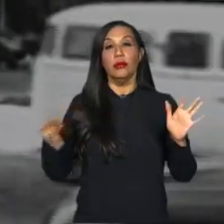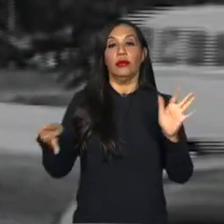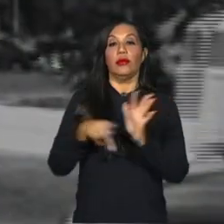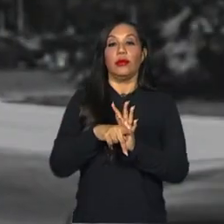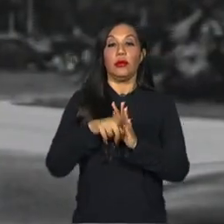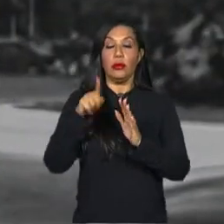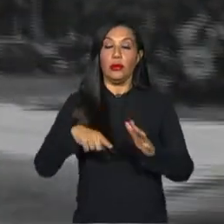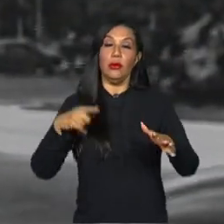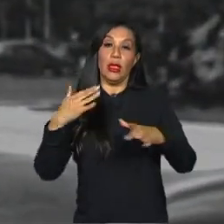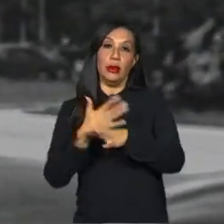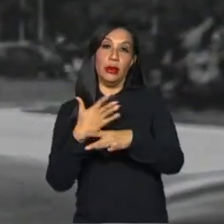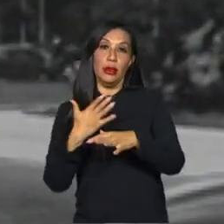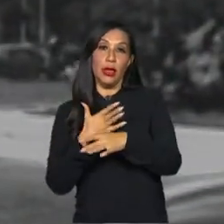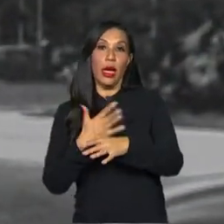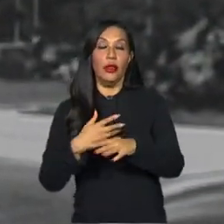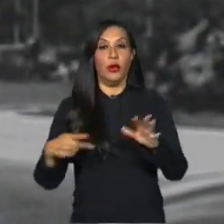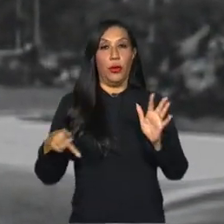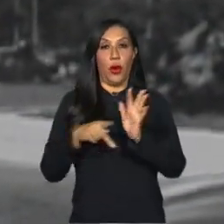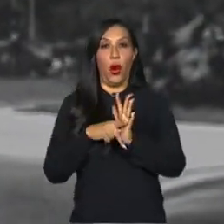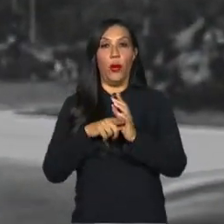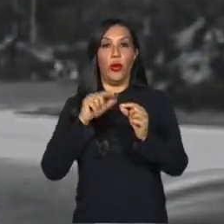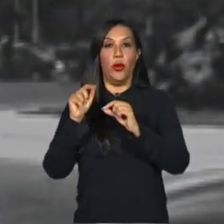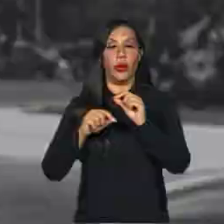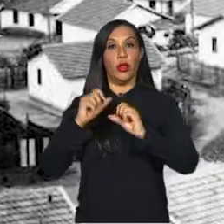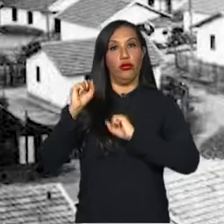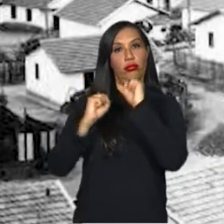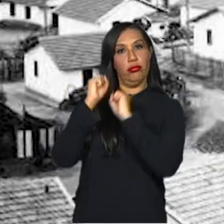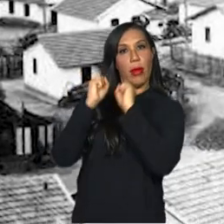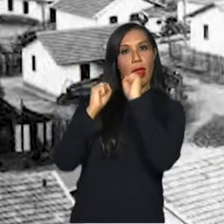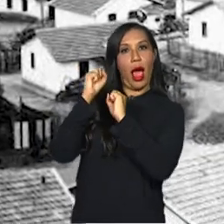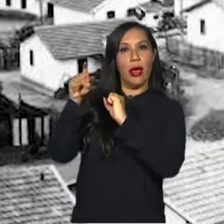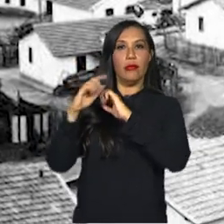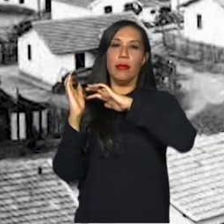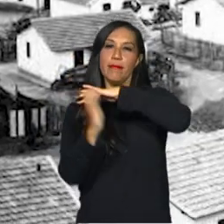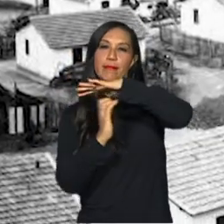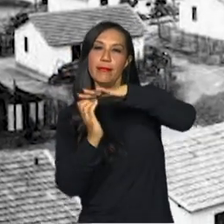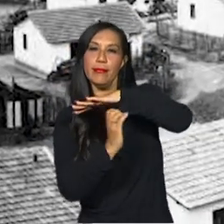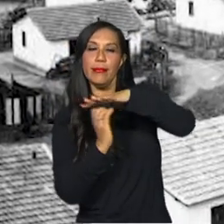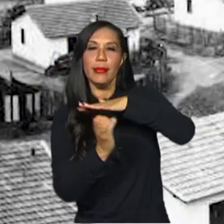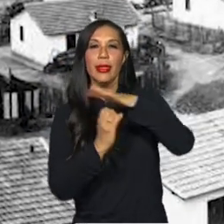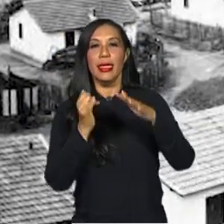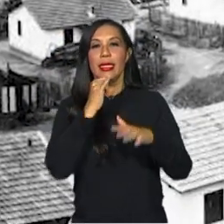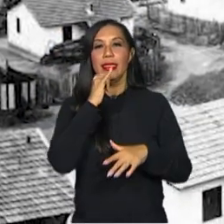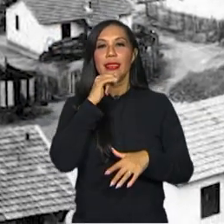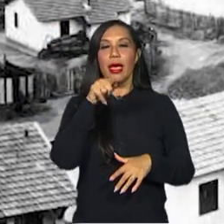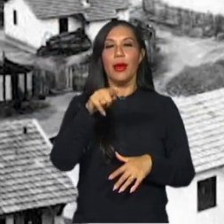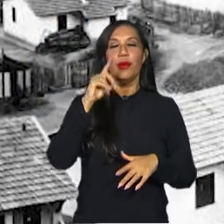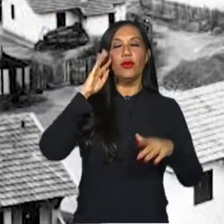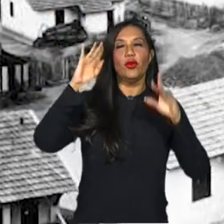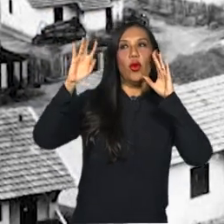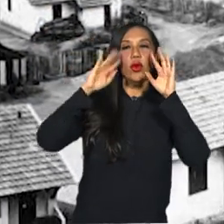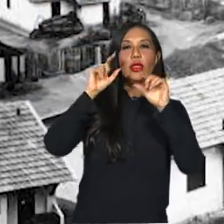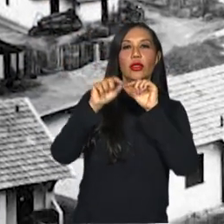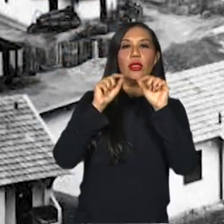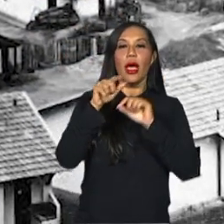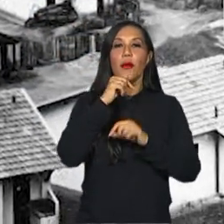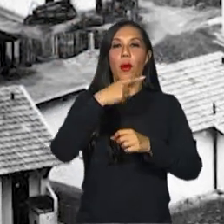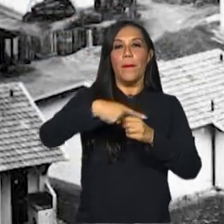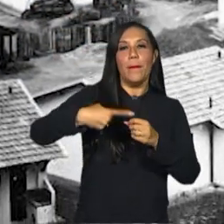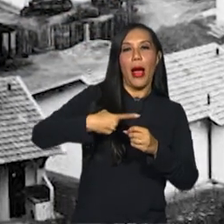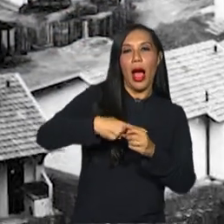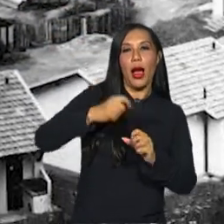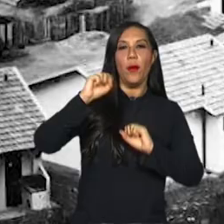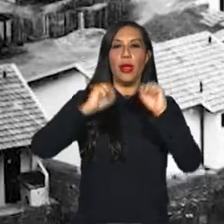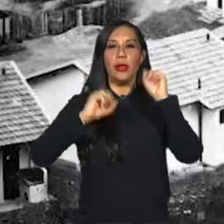uma cidade, um caráter mais operário, né? E é aquela coisa meio, digamos assim, de sonho, de você ter um bairro operário, de